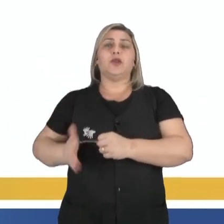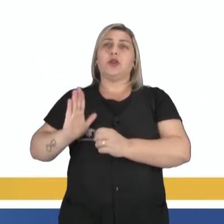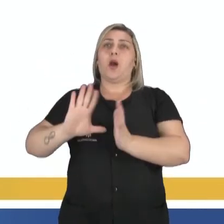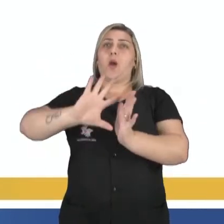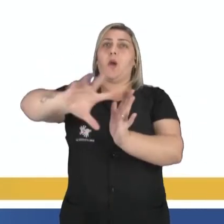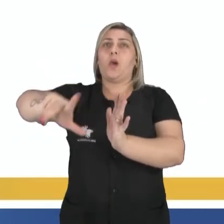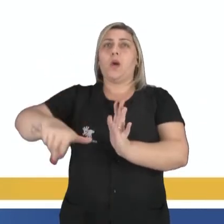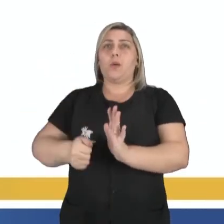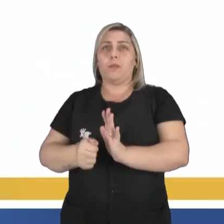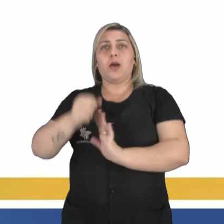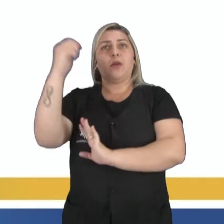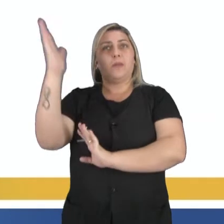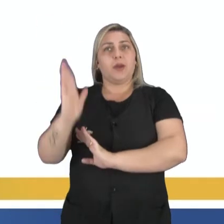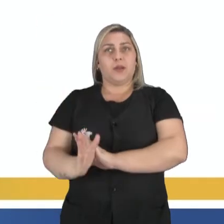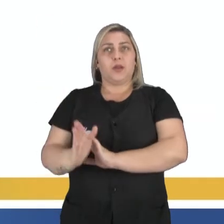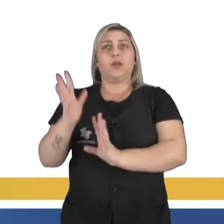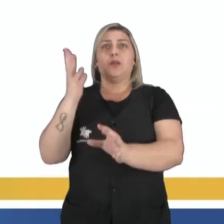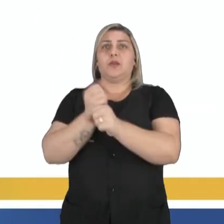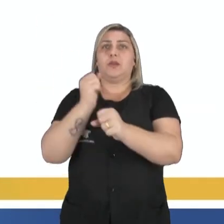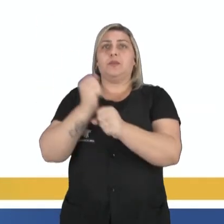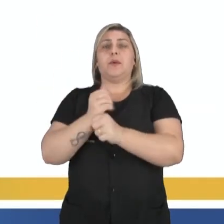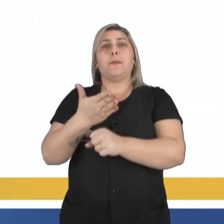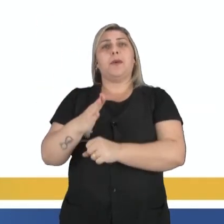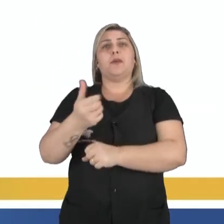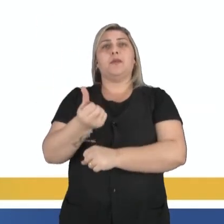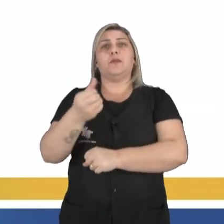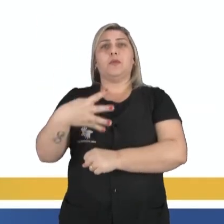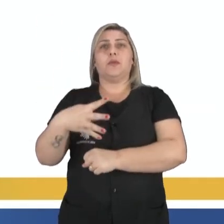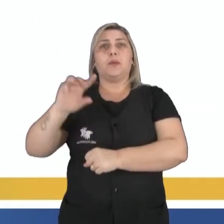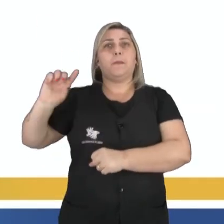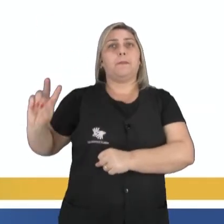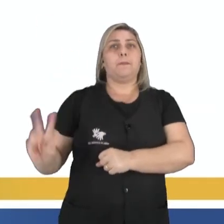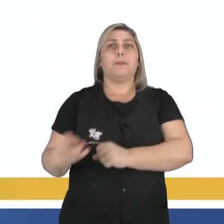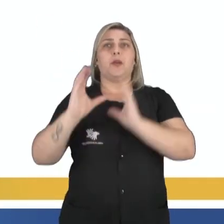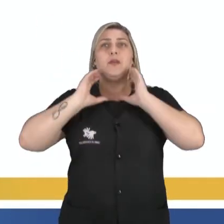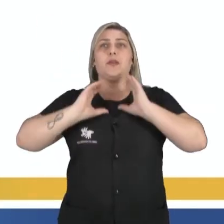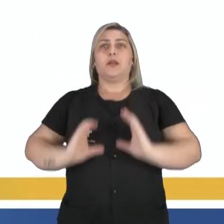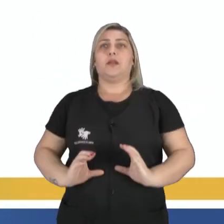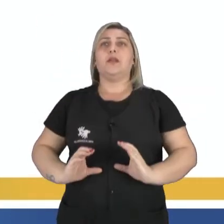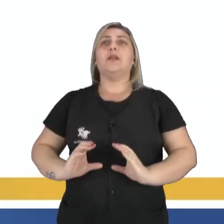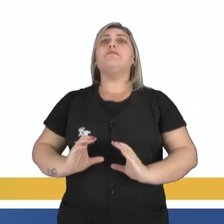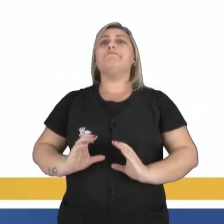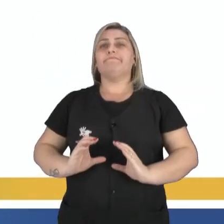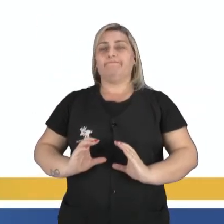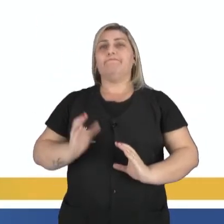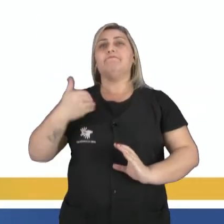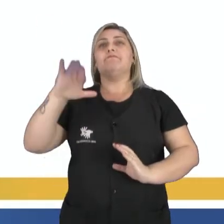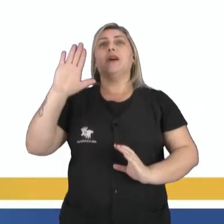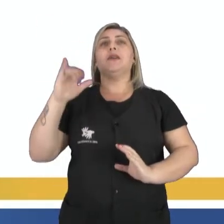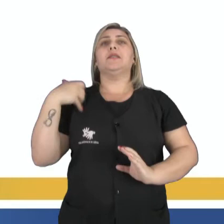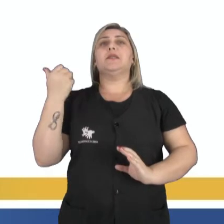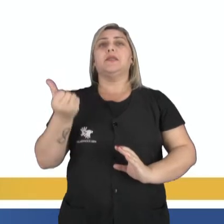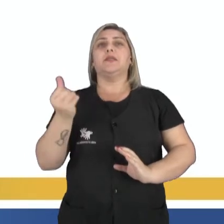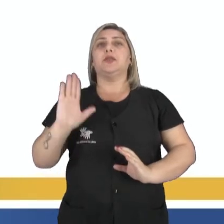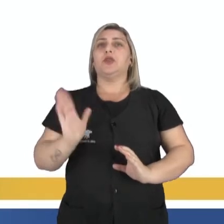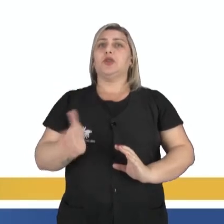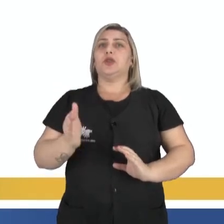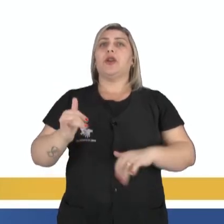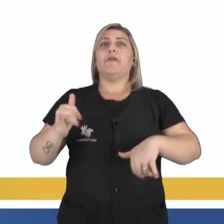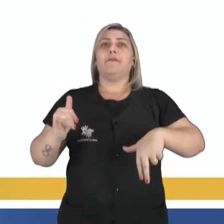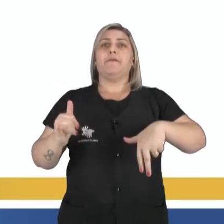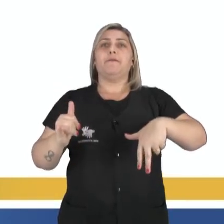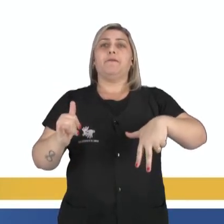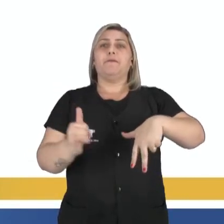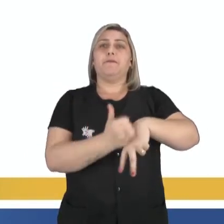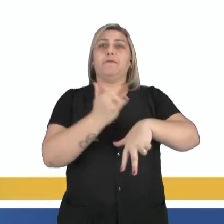foram roubados ou furtados no Brasil. No total, pelo menos, 64 milhões de cidadãos com mais de 16 anos já foram